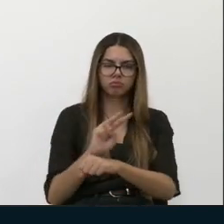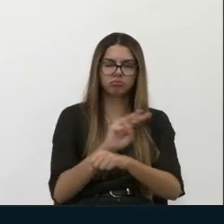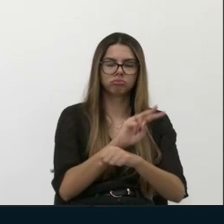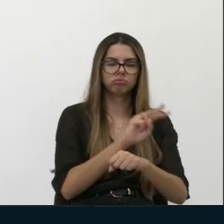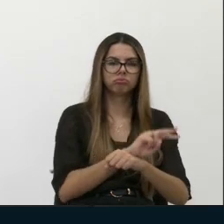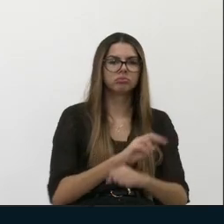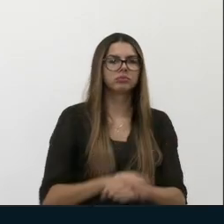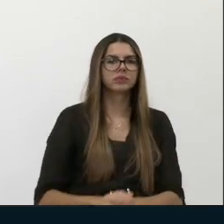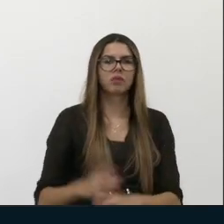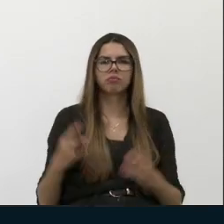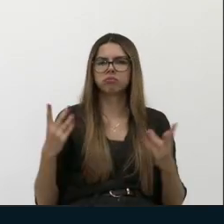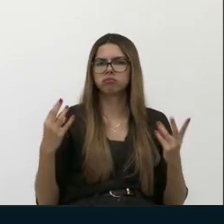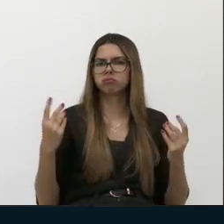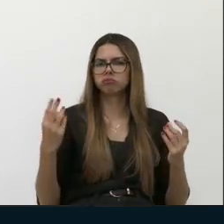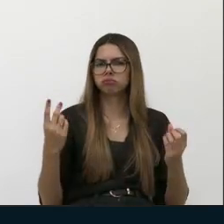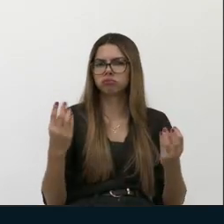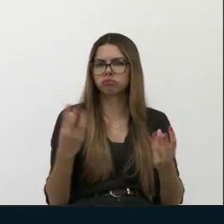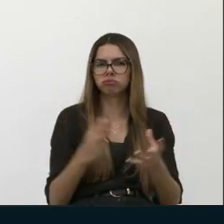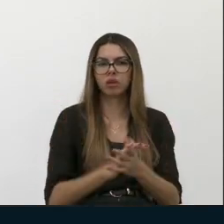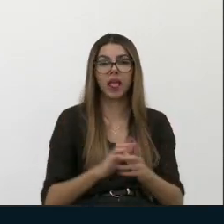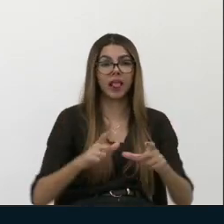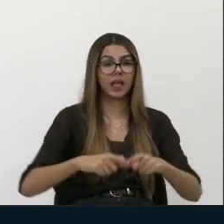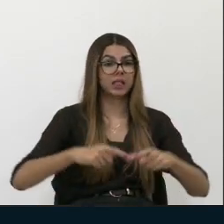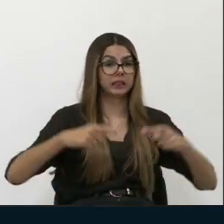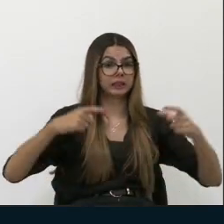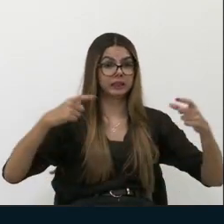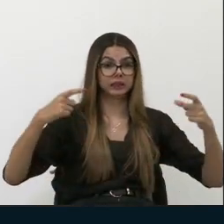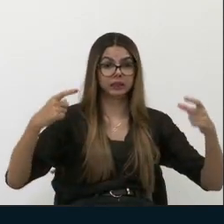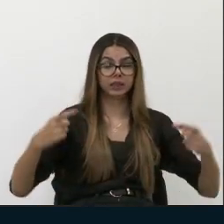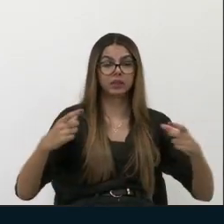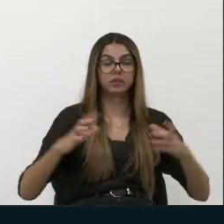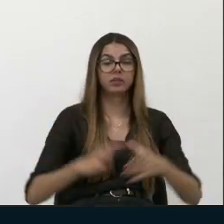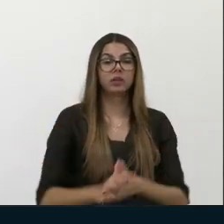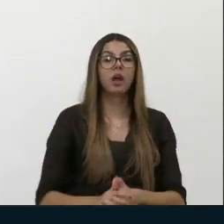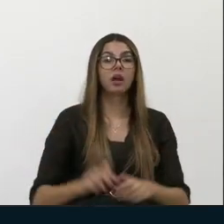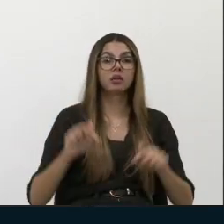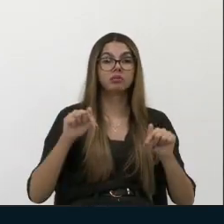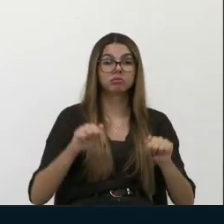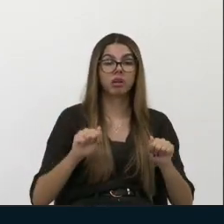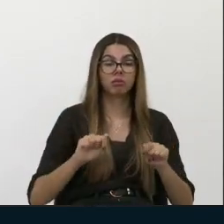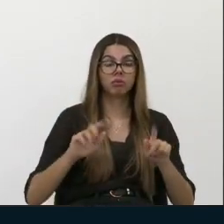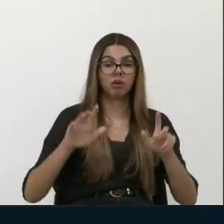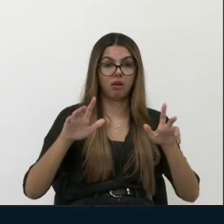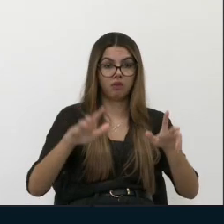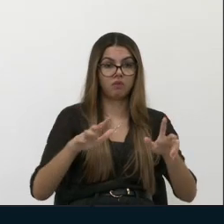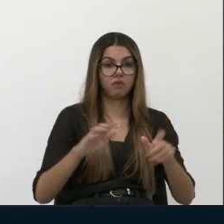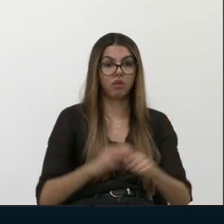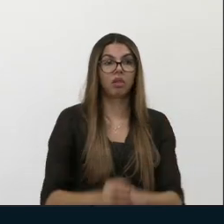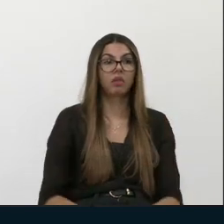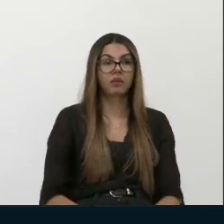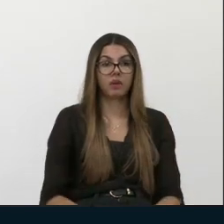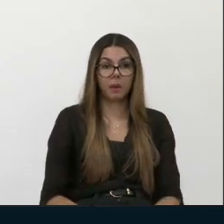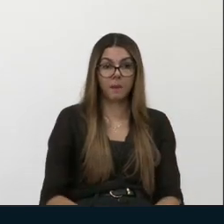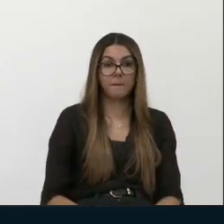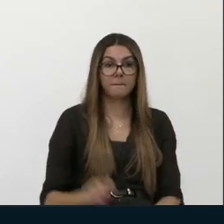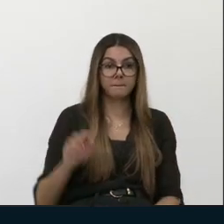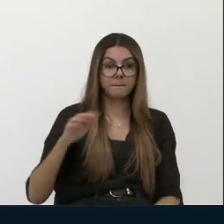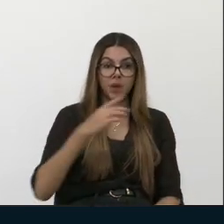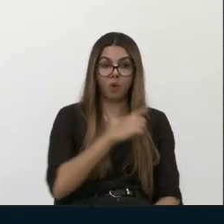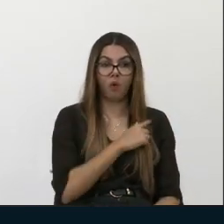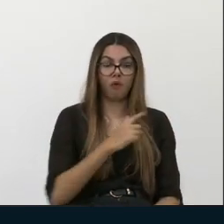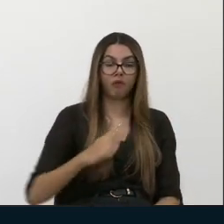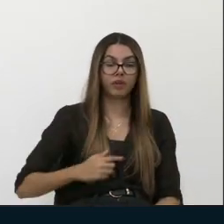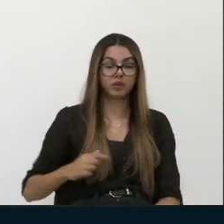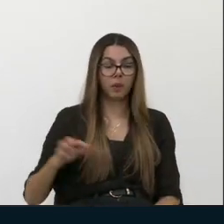aqui, únicas obras grandes que não foi feita aqui em Guarulhos, foi feita pelos governos do PT. Só